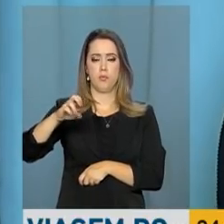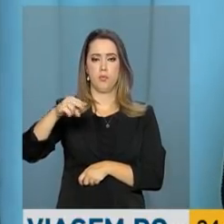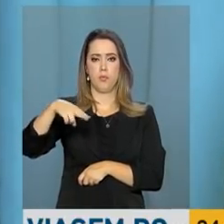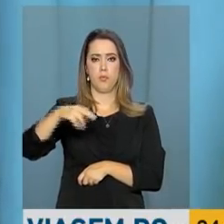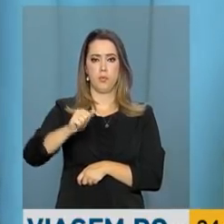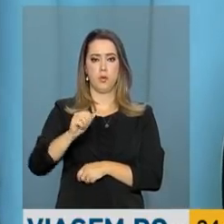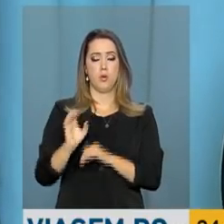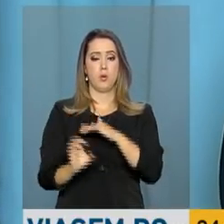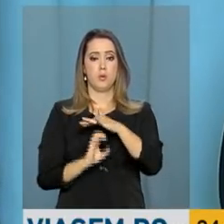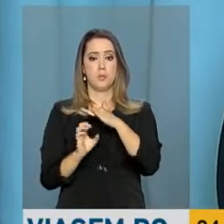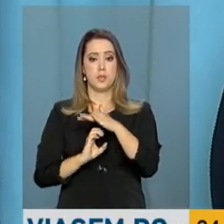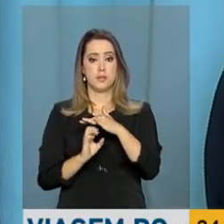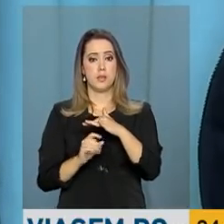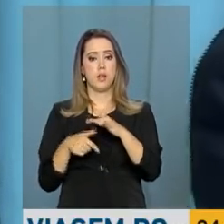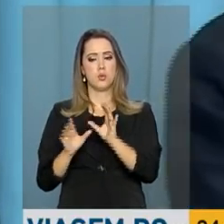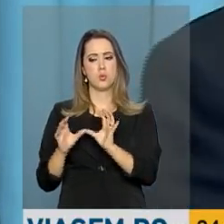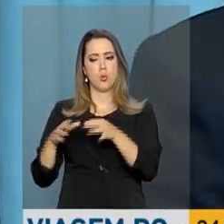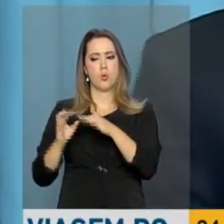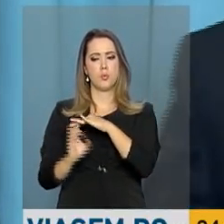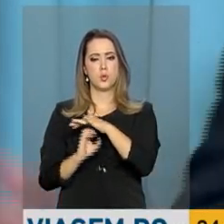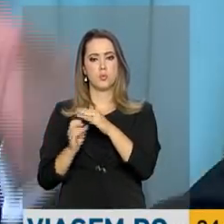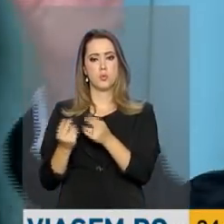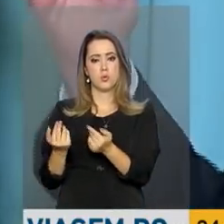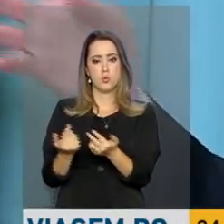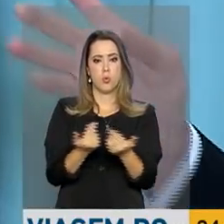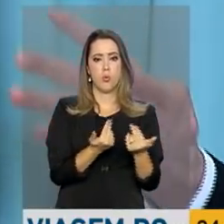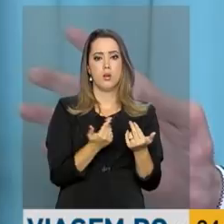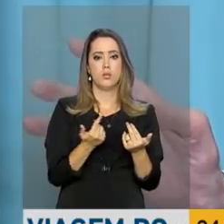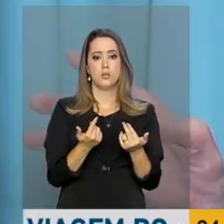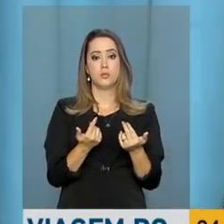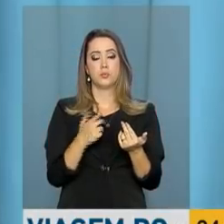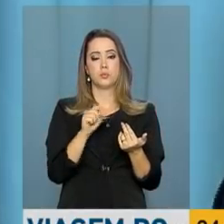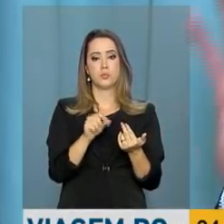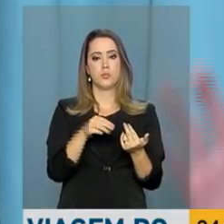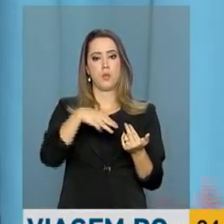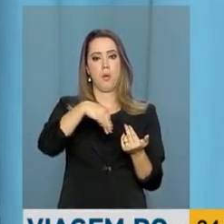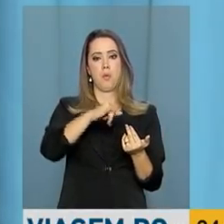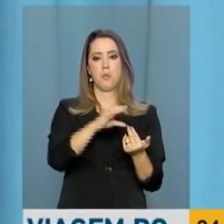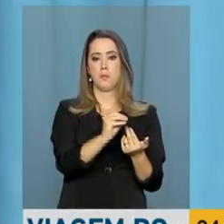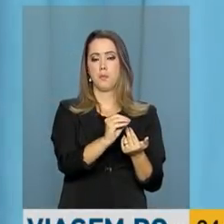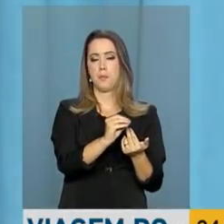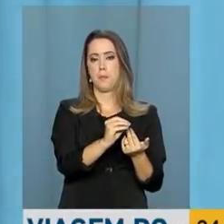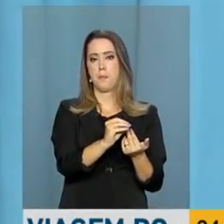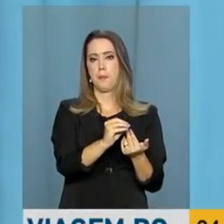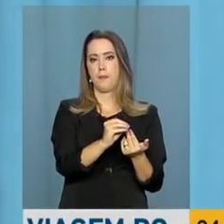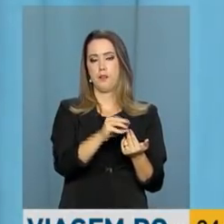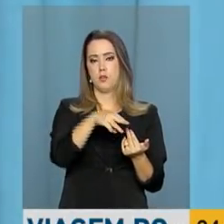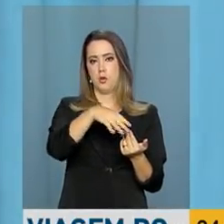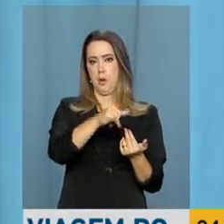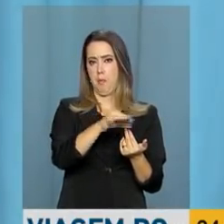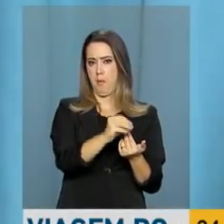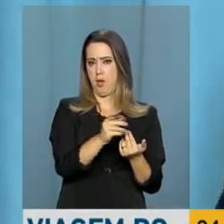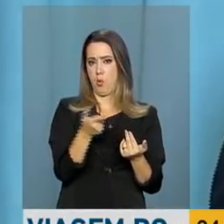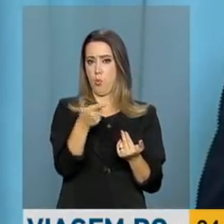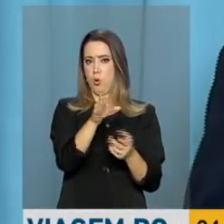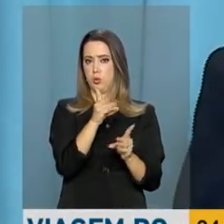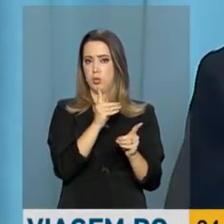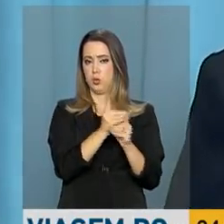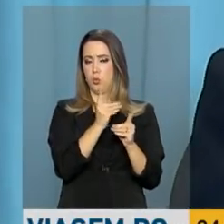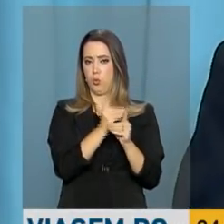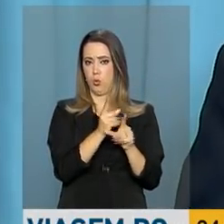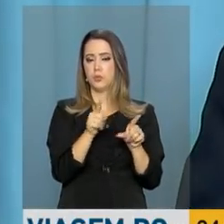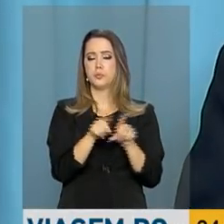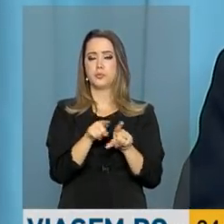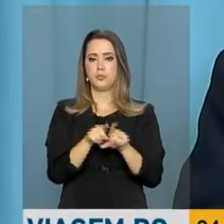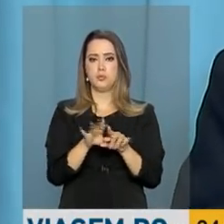dos empresários, nós vamos reproduzi-los no mês de maio, né? Vamos reproduzi-lo no mês de maio, além do